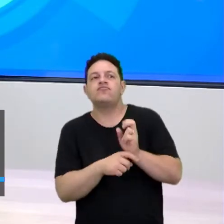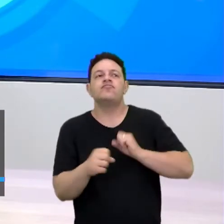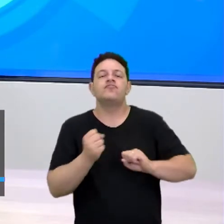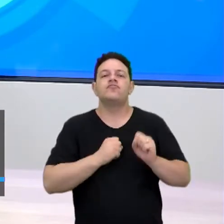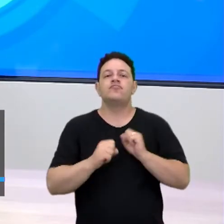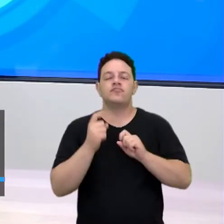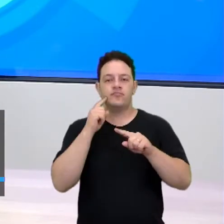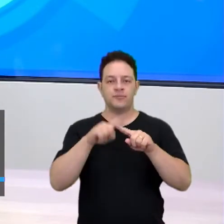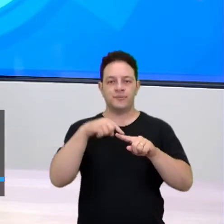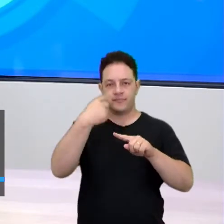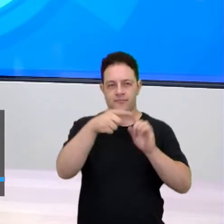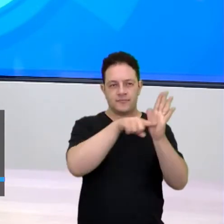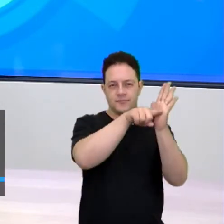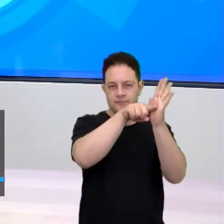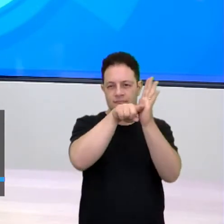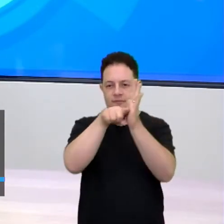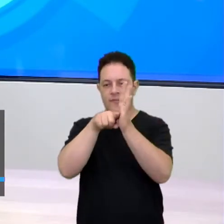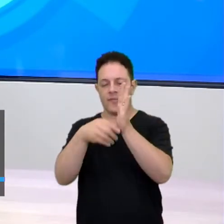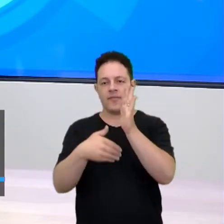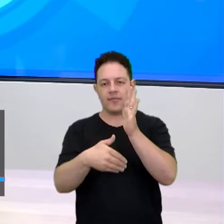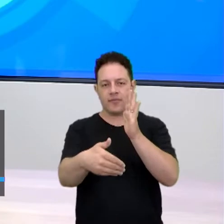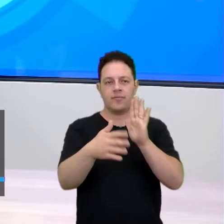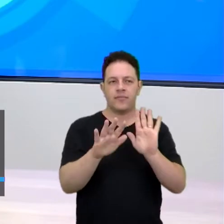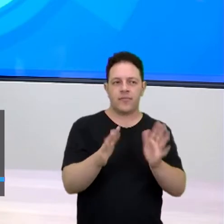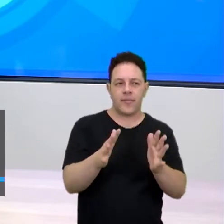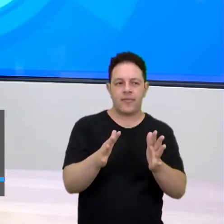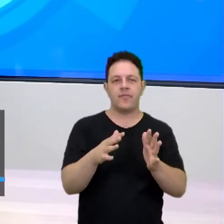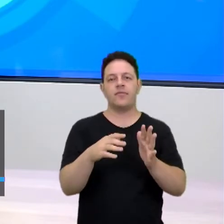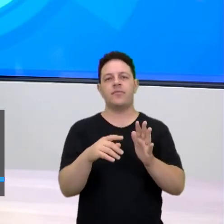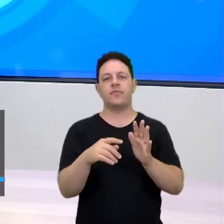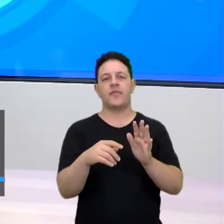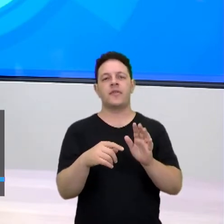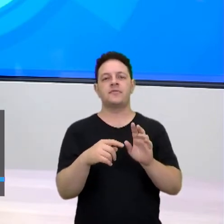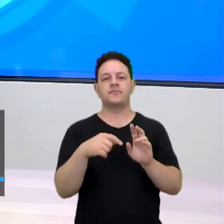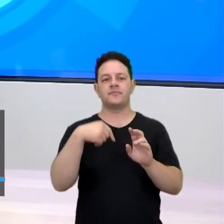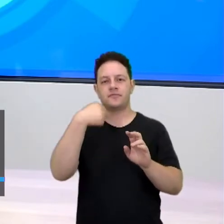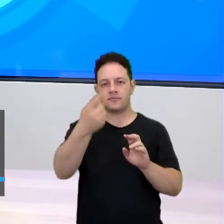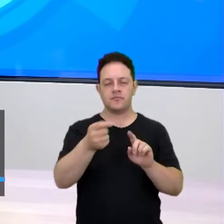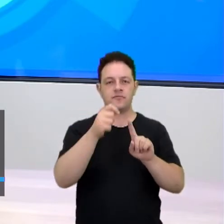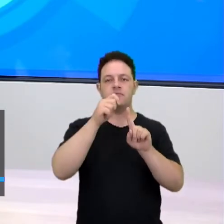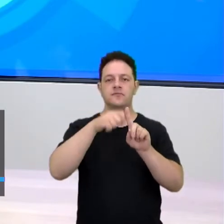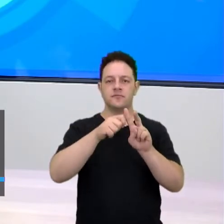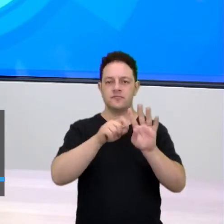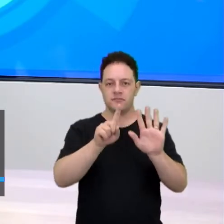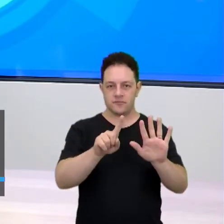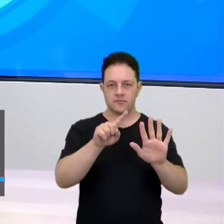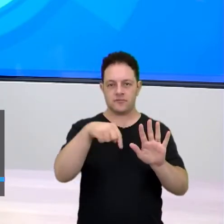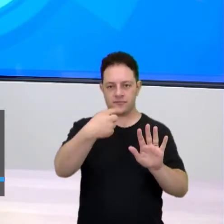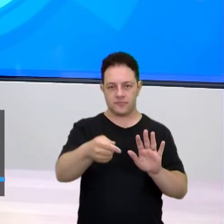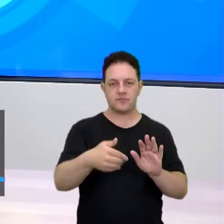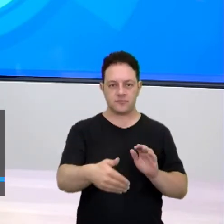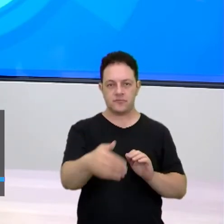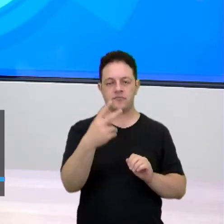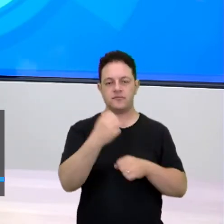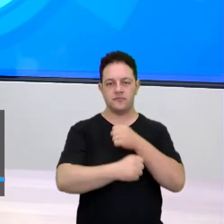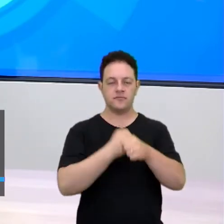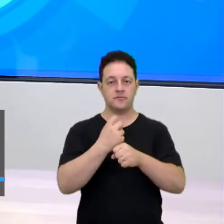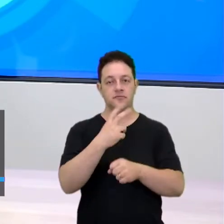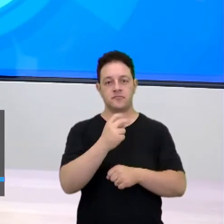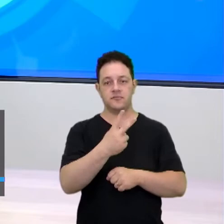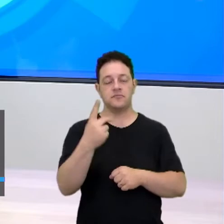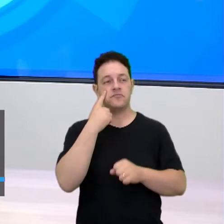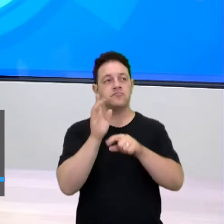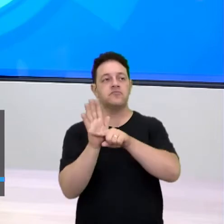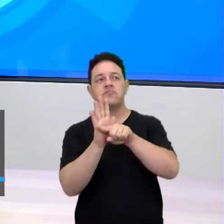próximo censo, que vai acontecer agora, né, em meados aí, né, no segundo semestre de 2022, para ver os números aí, que vai ser